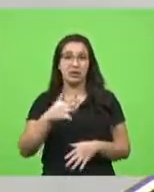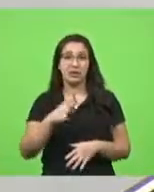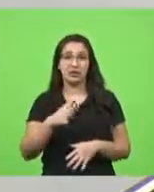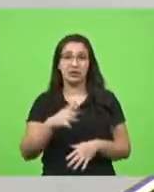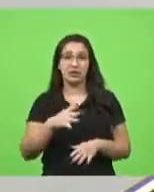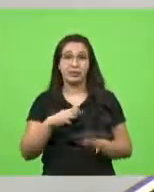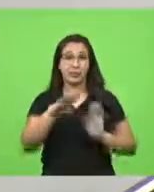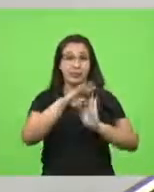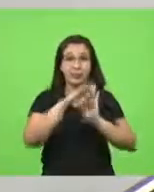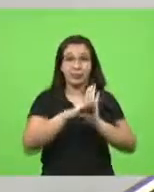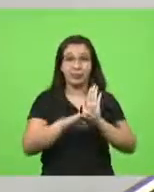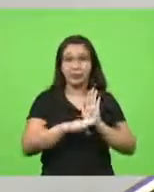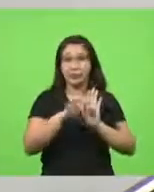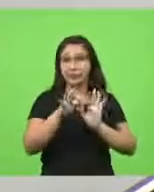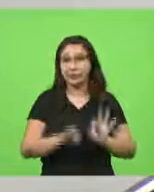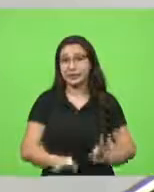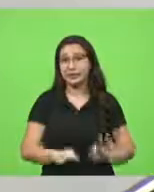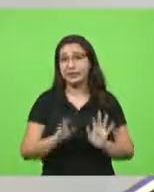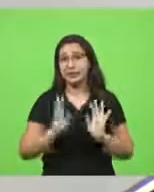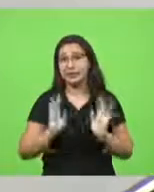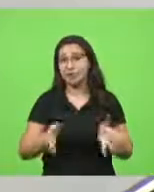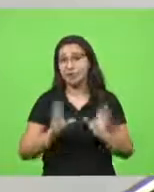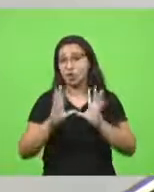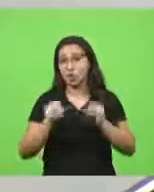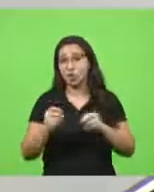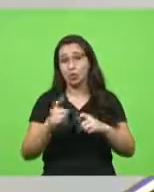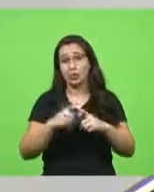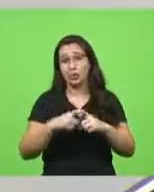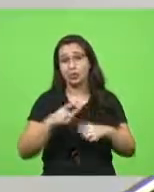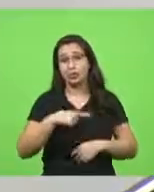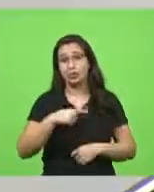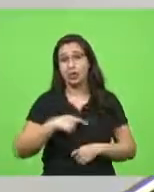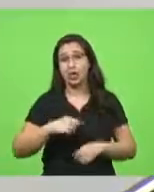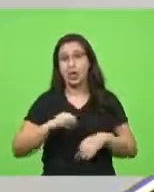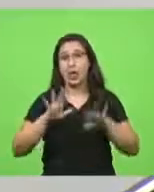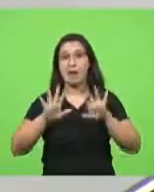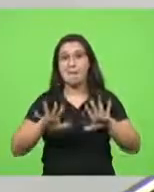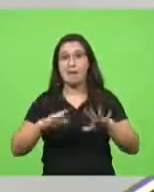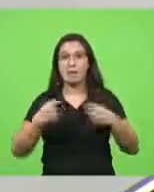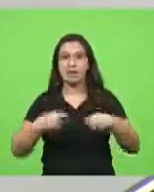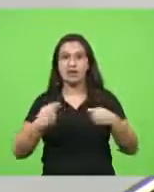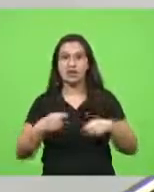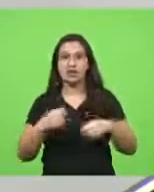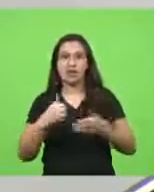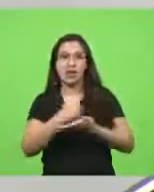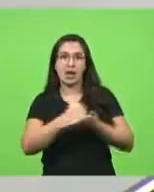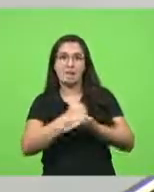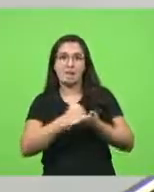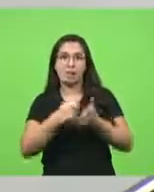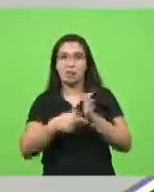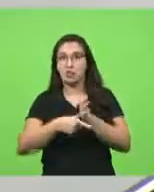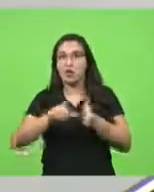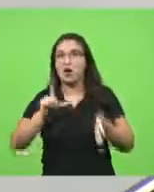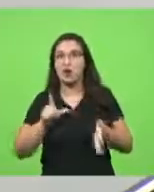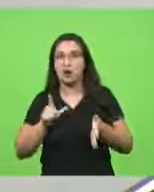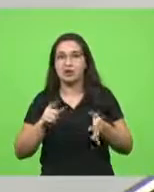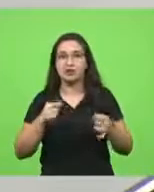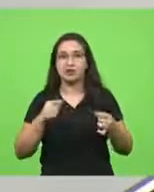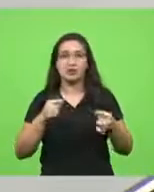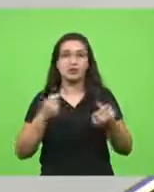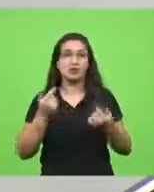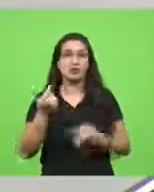têm. Agora, dizer que tem que tomar medicamento precoce, não tem